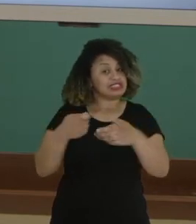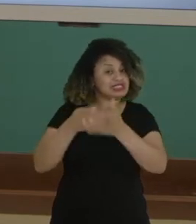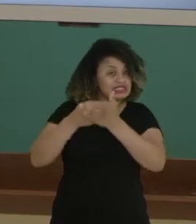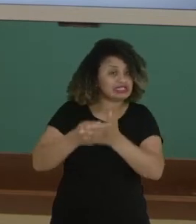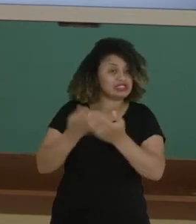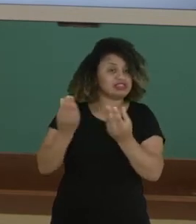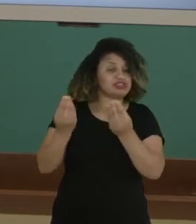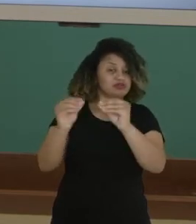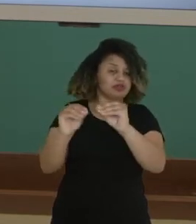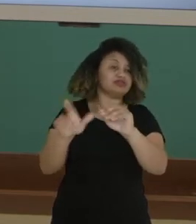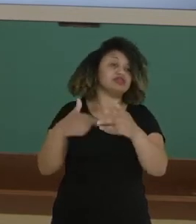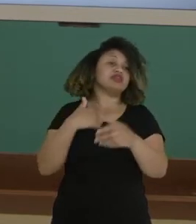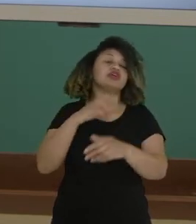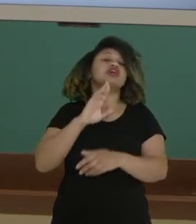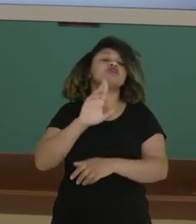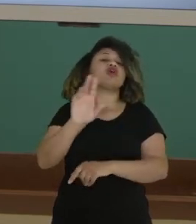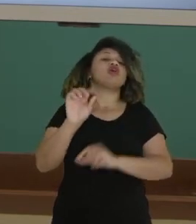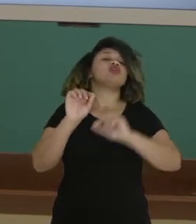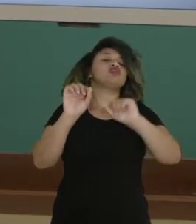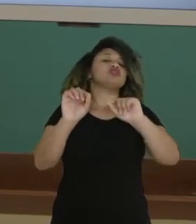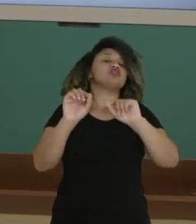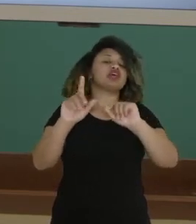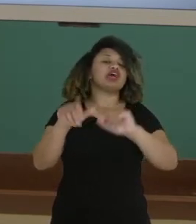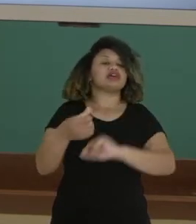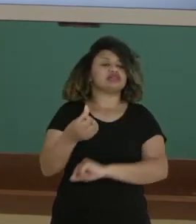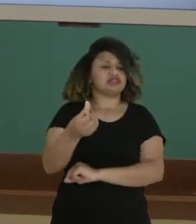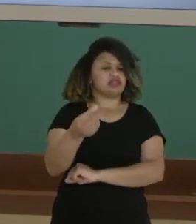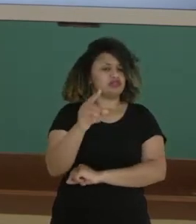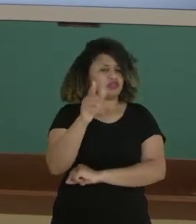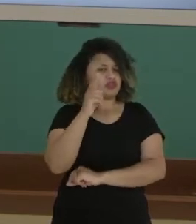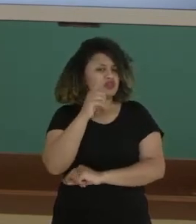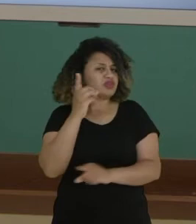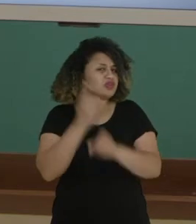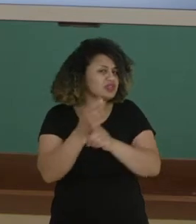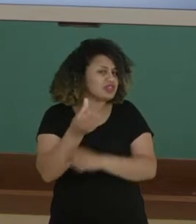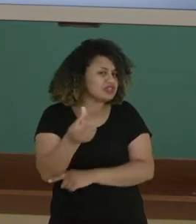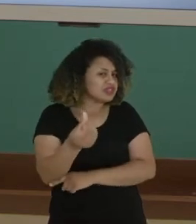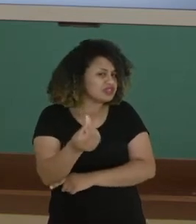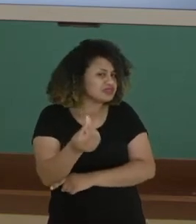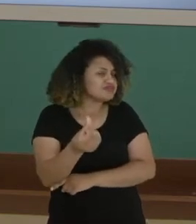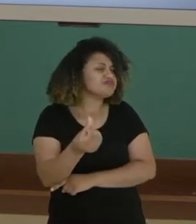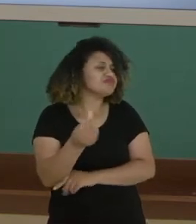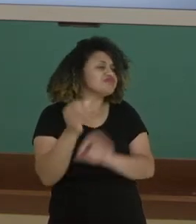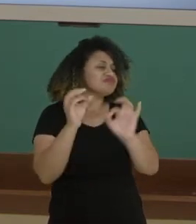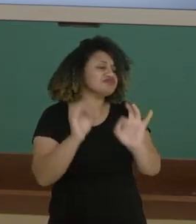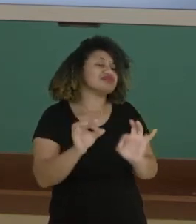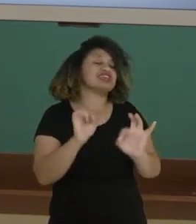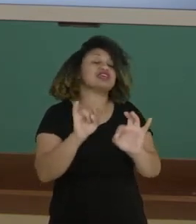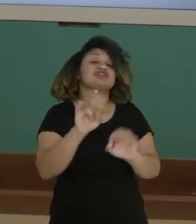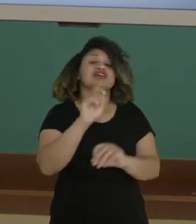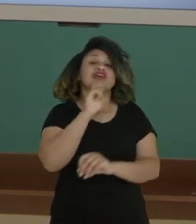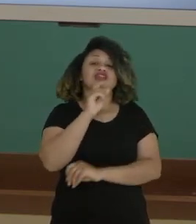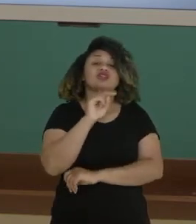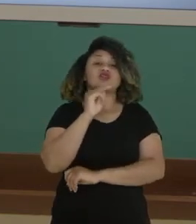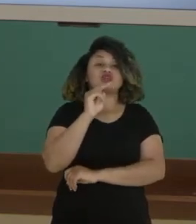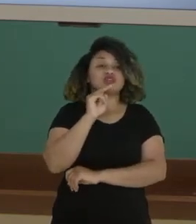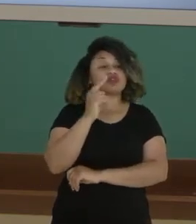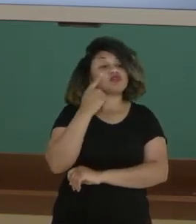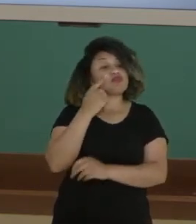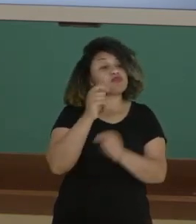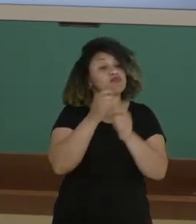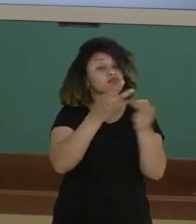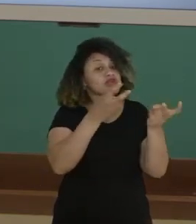número 6. Você conseguiu encontrar o 6? Muito bem. Se você não conseguiu, preste atenção que de repente foi